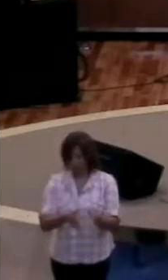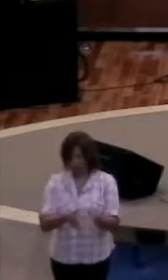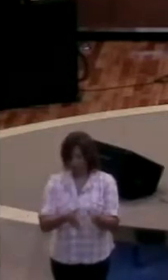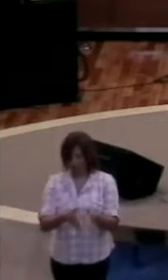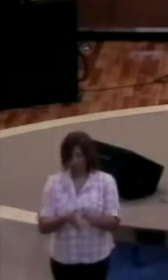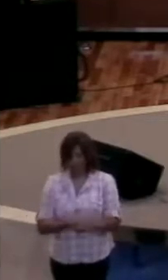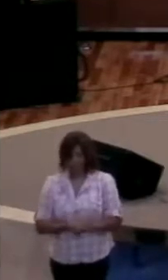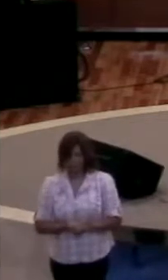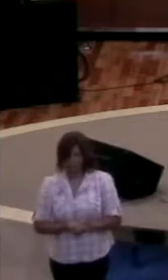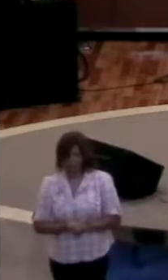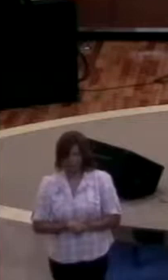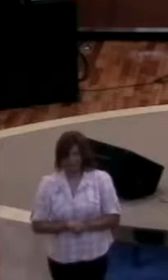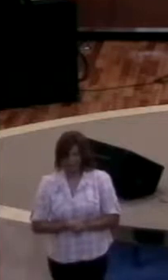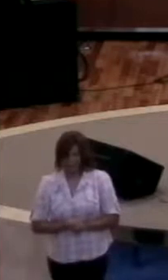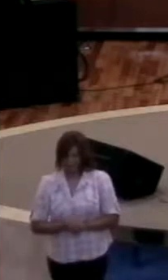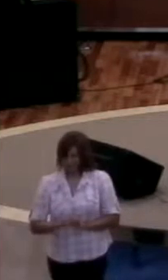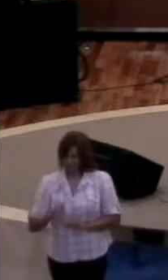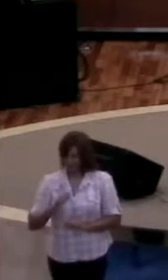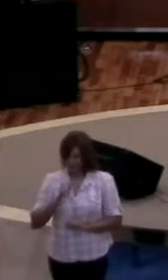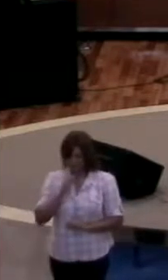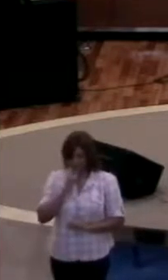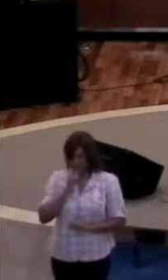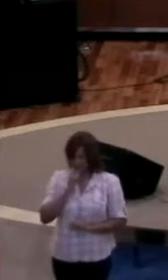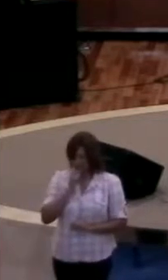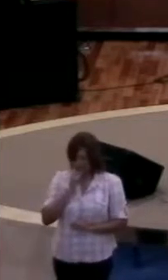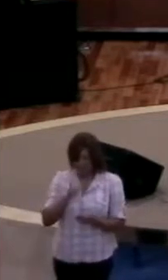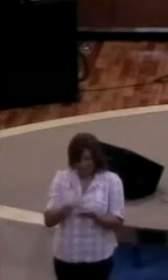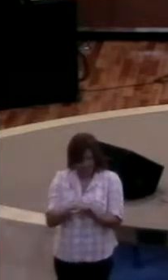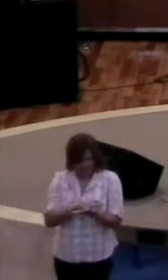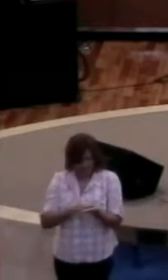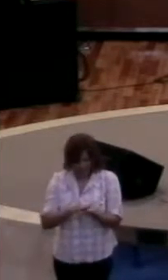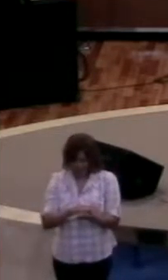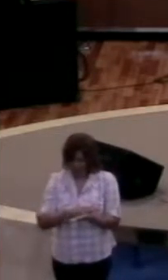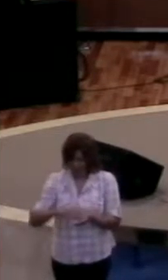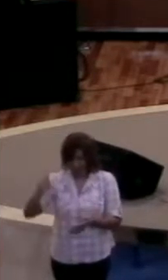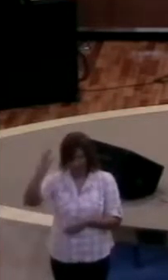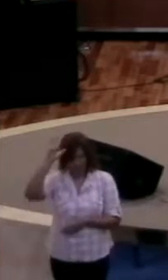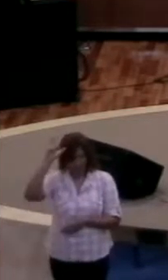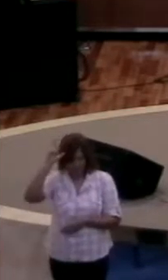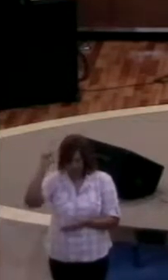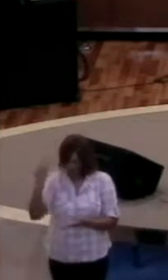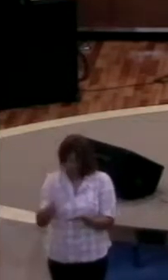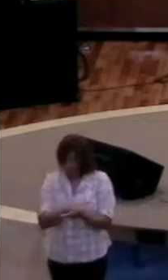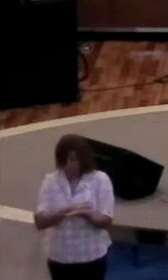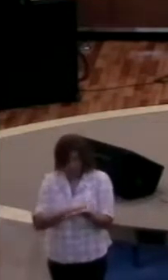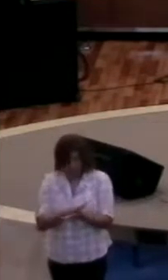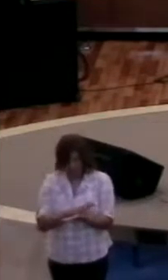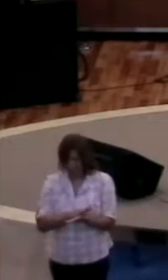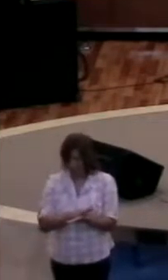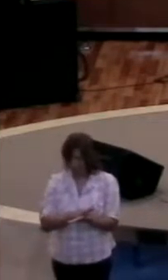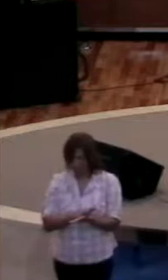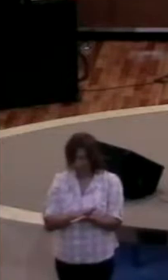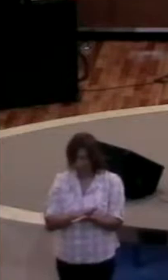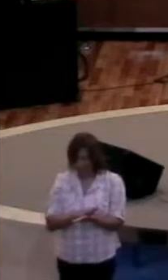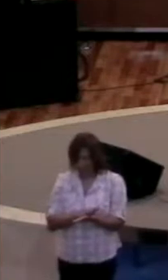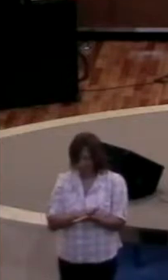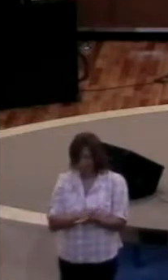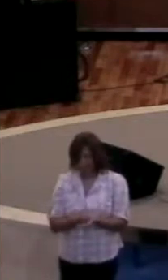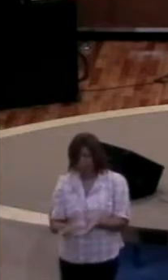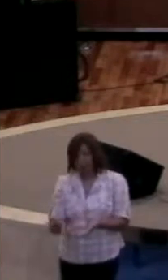aí, irmão, não tem vermelho que fique na frente. Vamos voltar ao